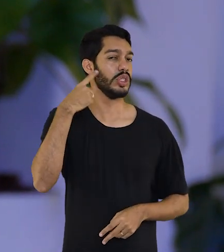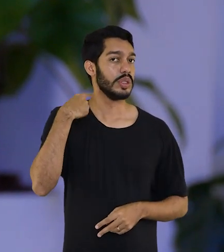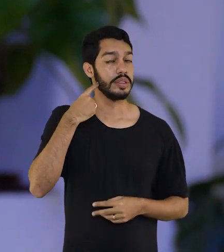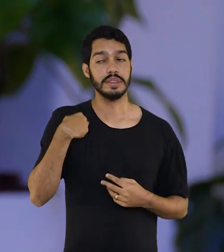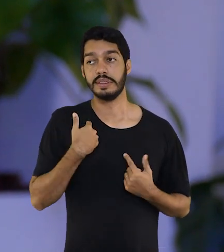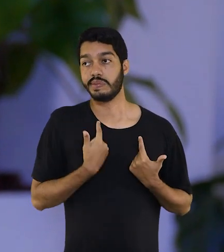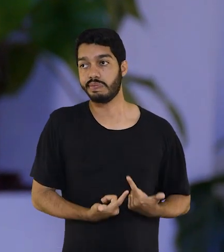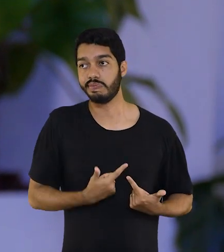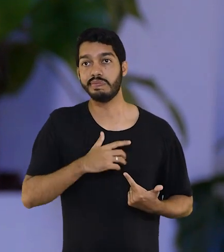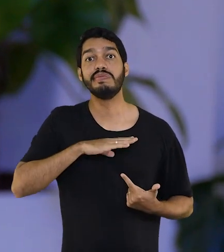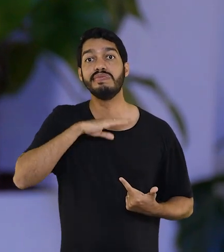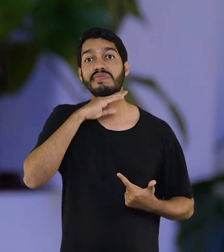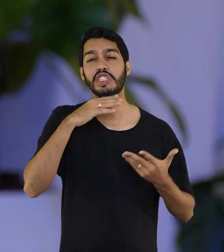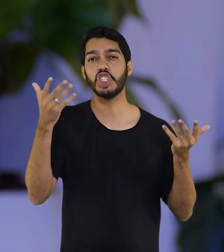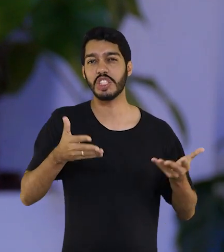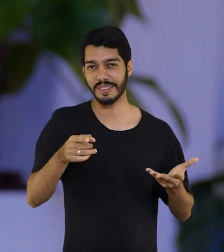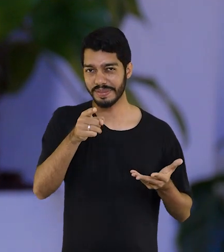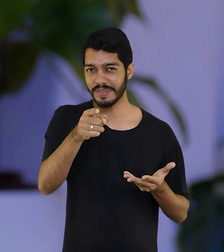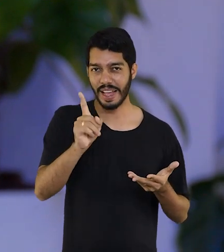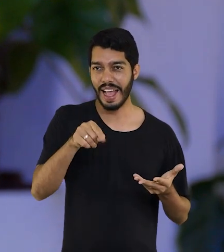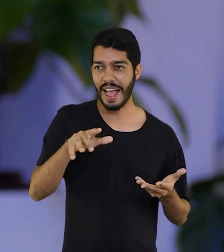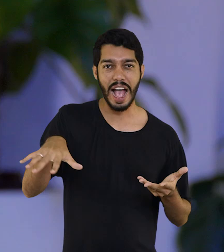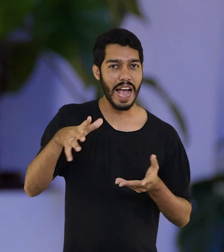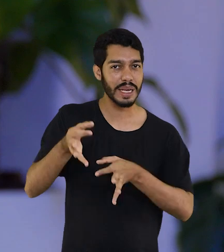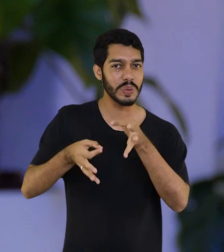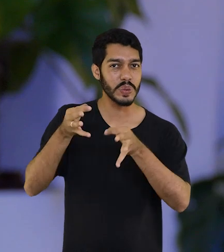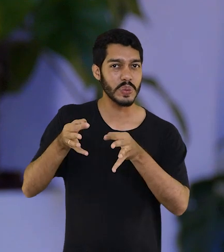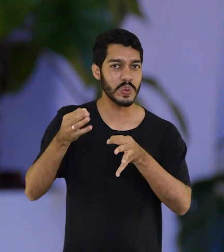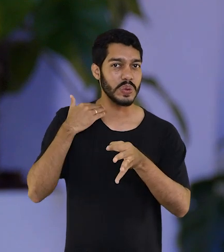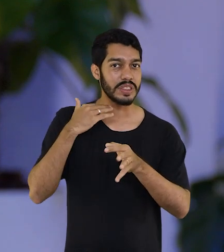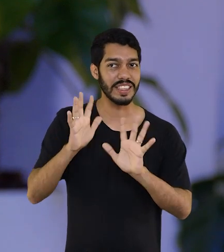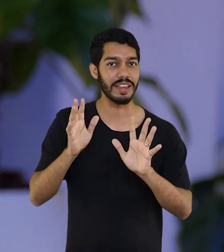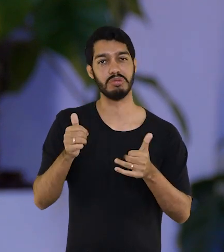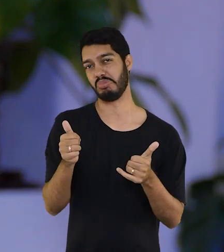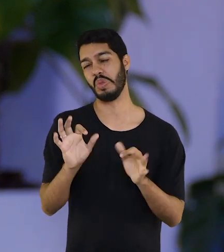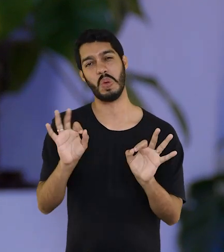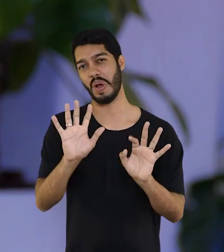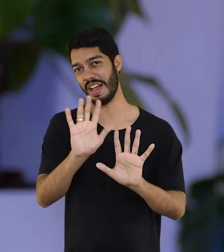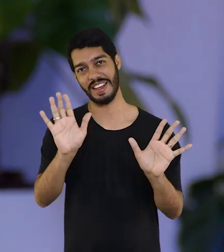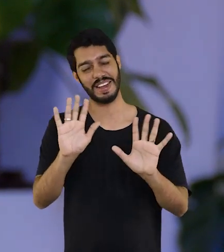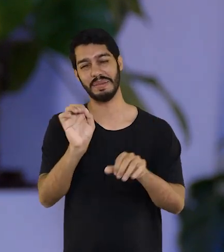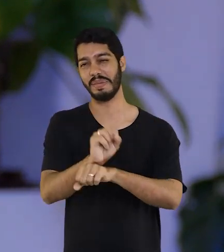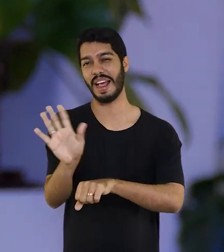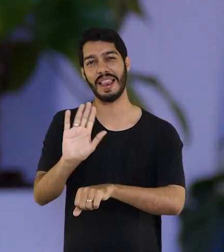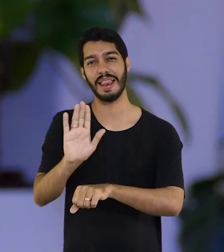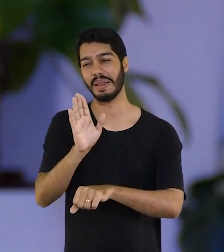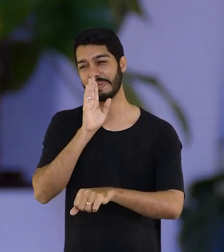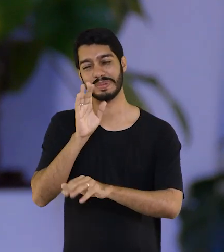prática do direito enfadonha. Eu não sei se alguém aqui é da carreira jurídica. Bom saber. Então, não